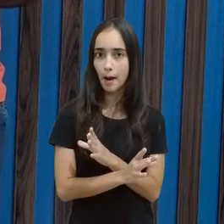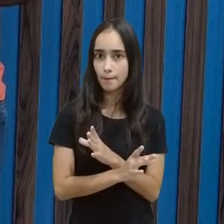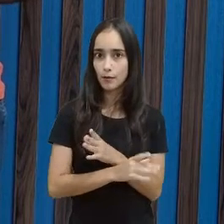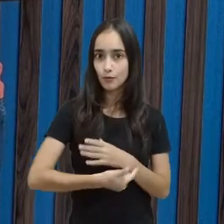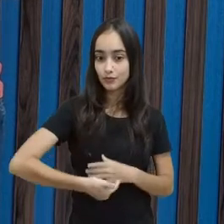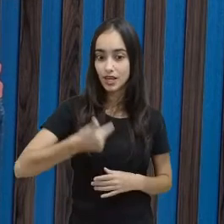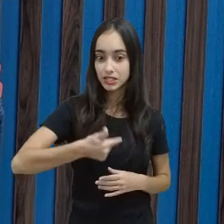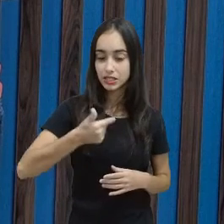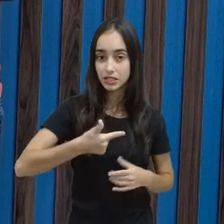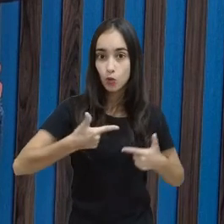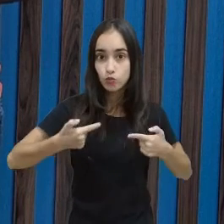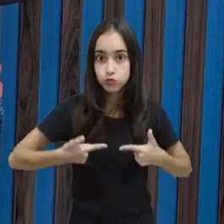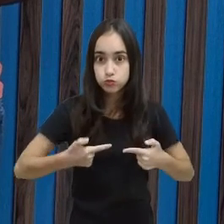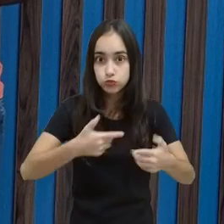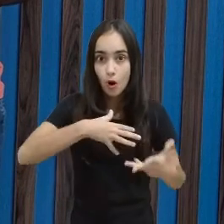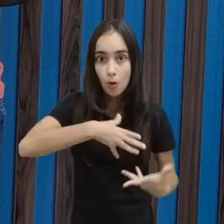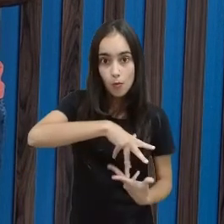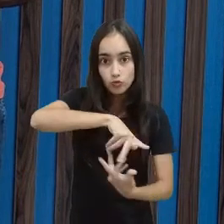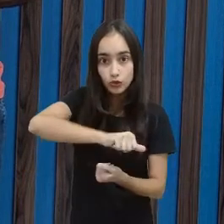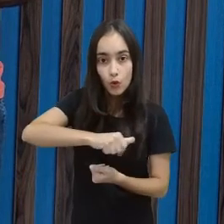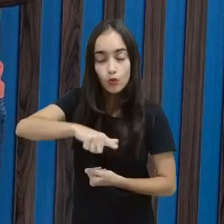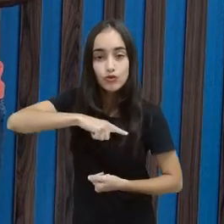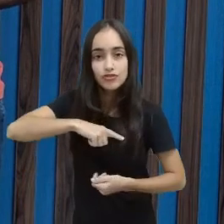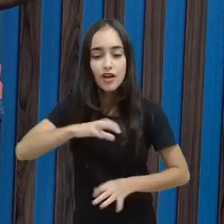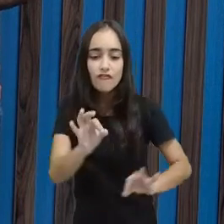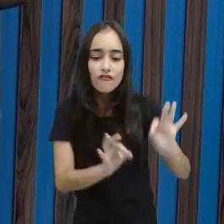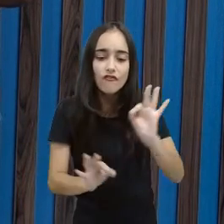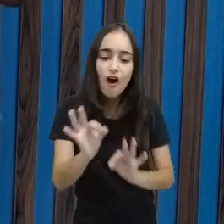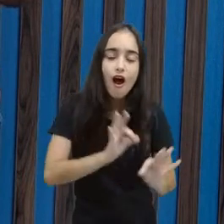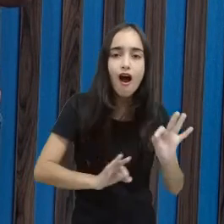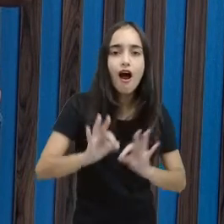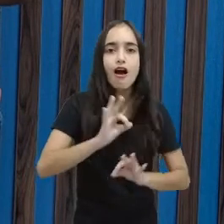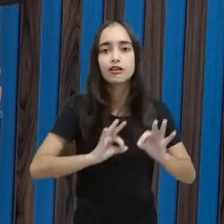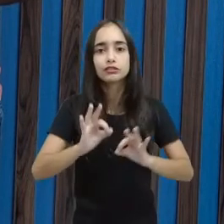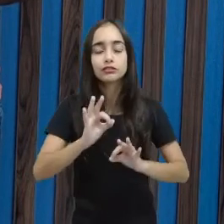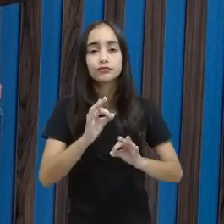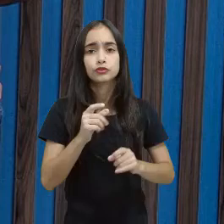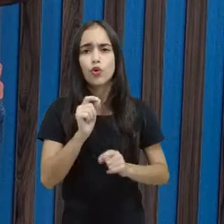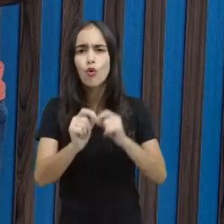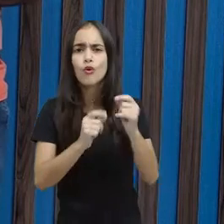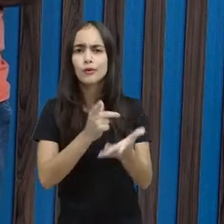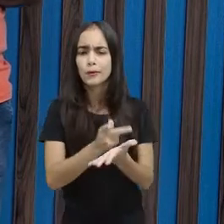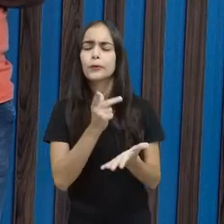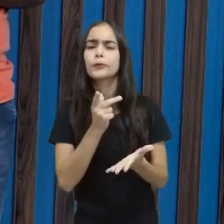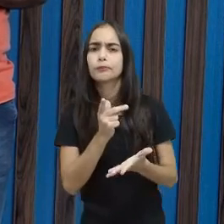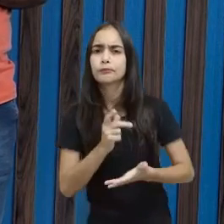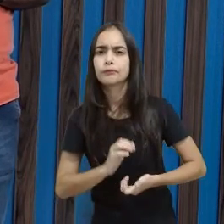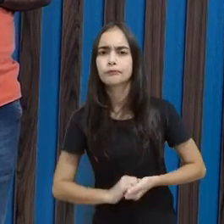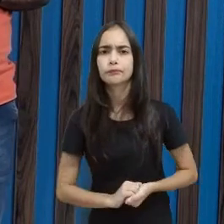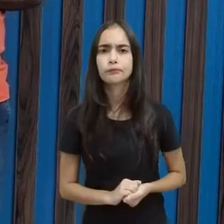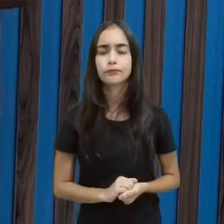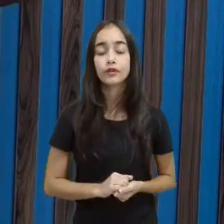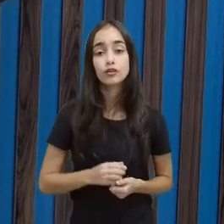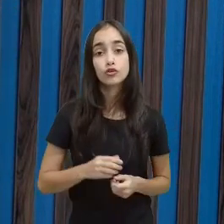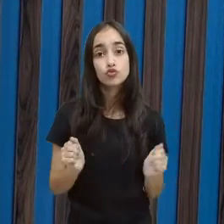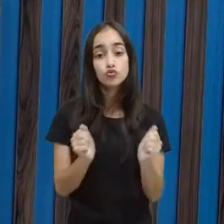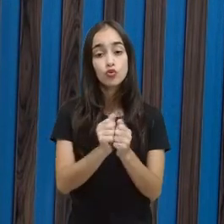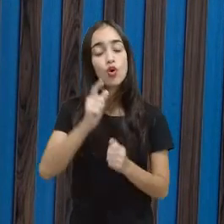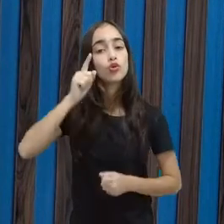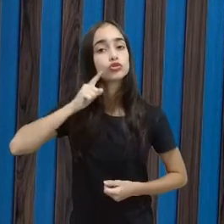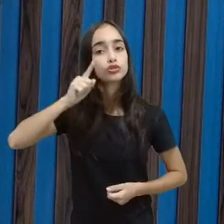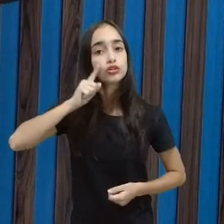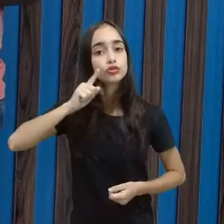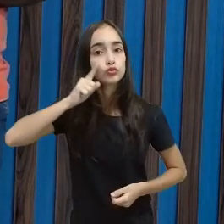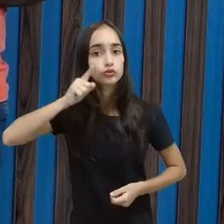Mundial, houve ali o planejamento, né, de uma operação pelos Estados Unidos, onde os